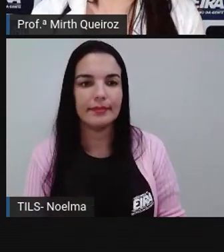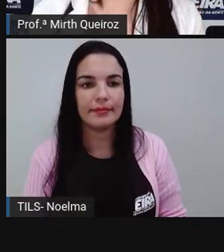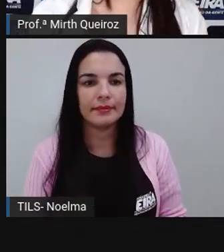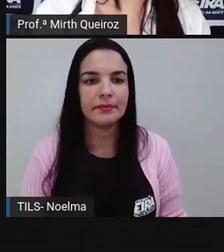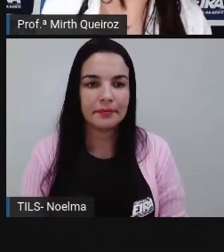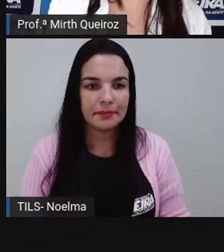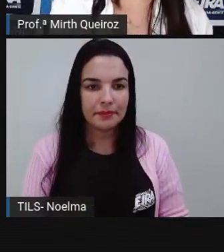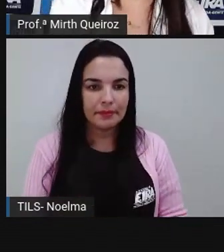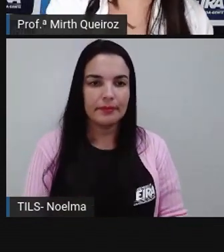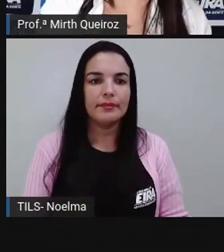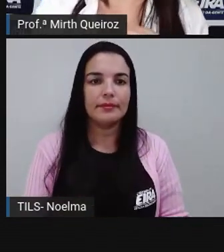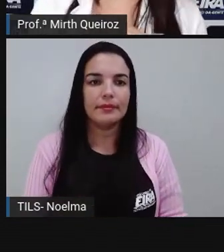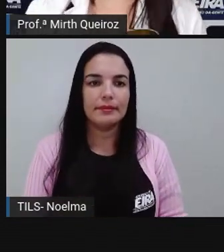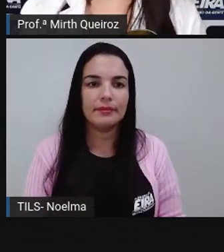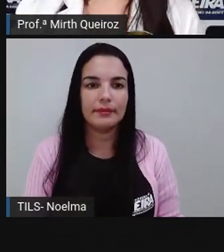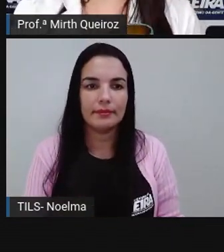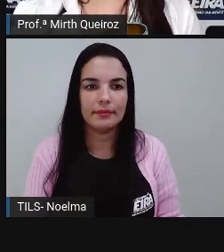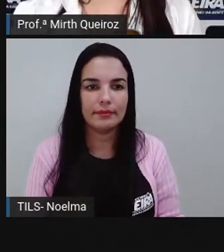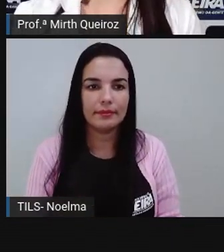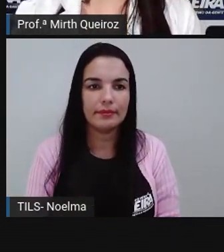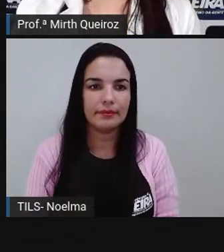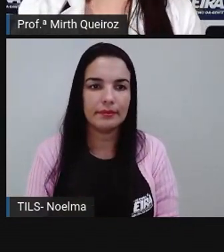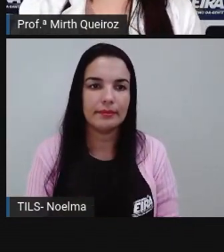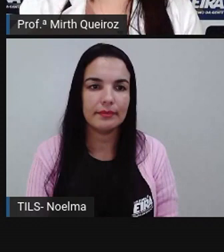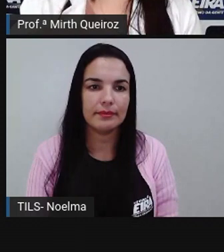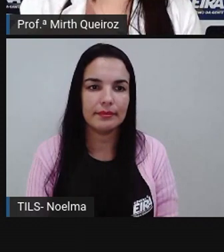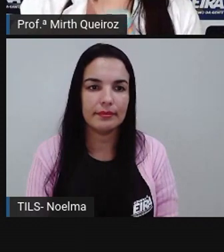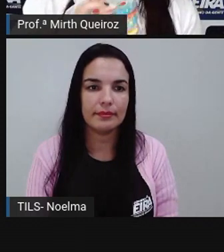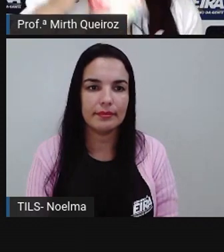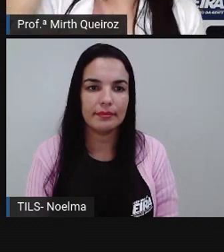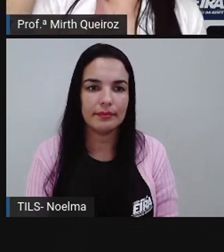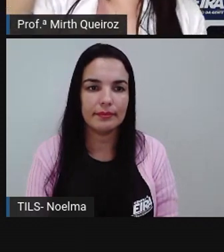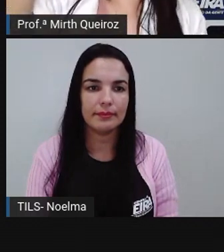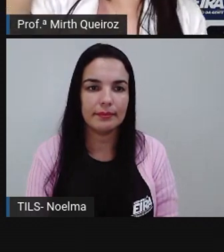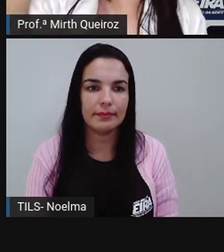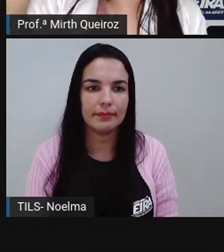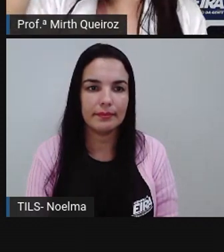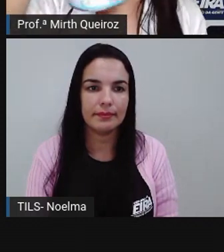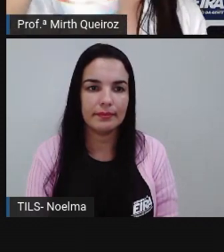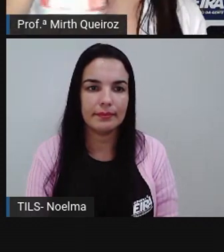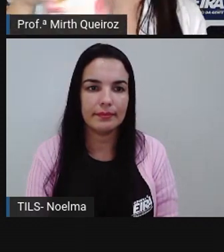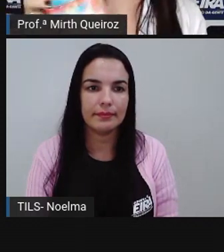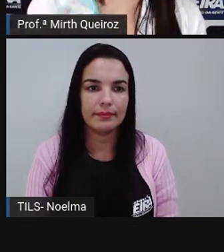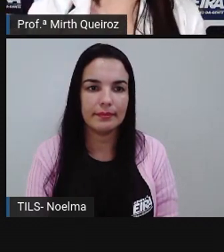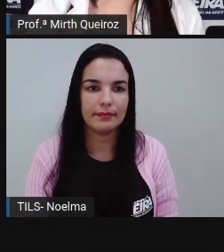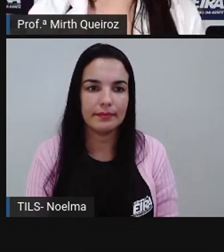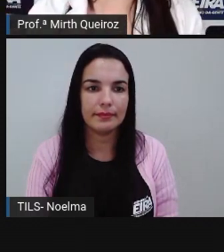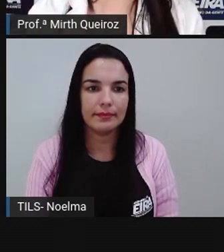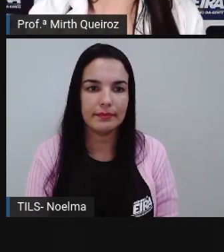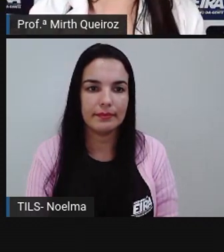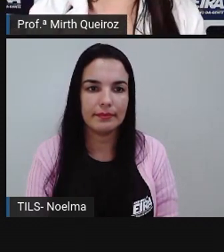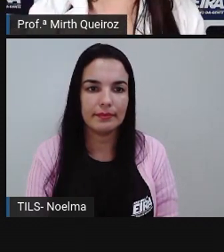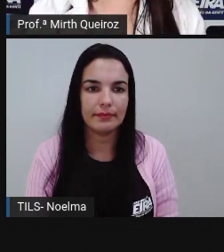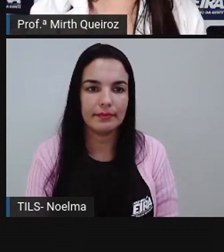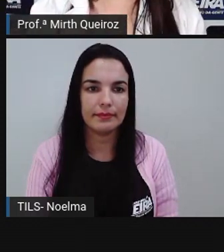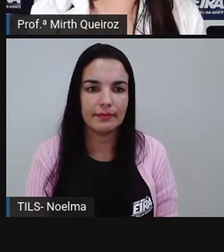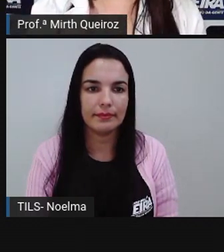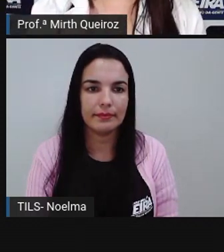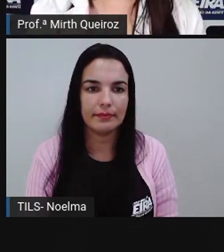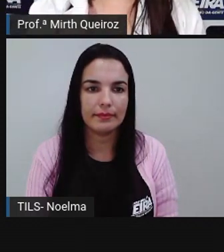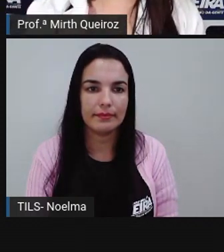aí. Vou sortear aqui, ó. Tenho aqui a minha latinha.